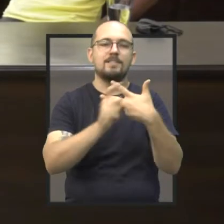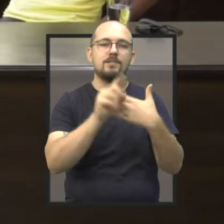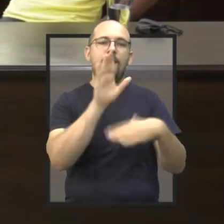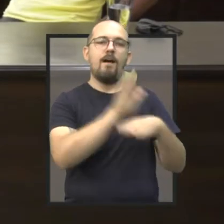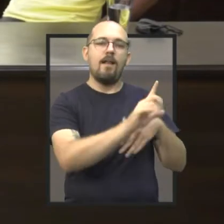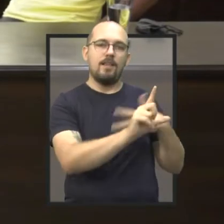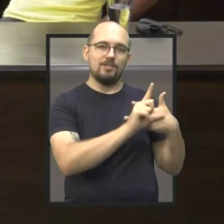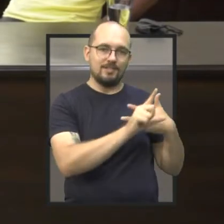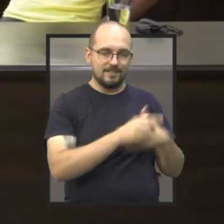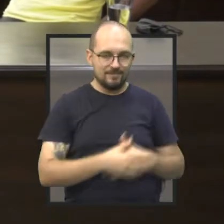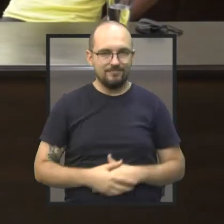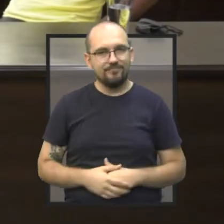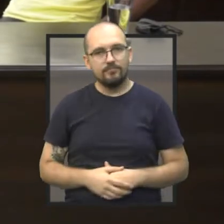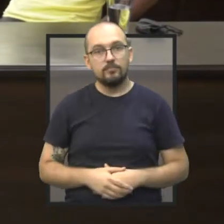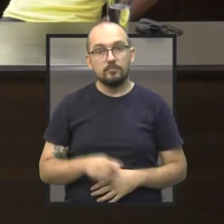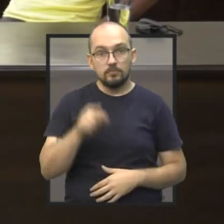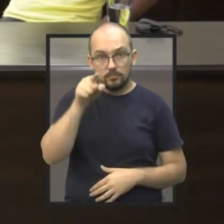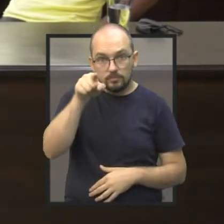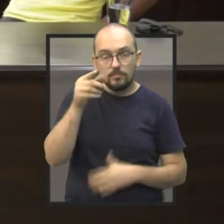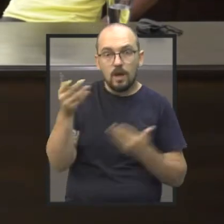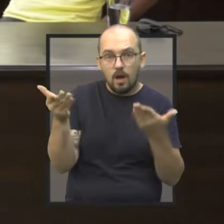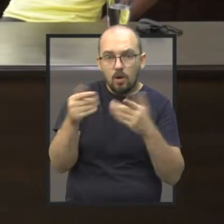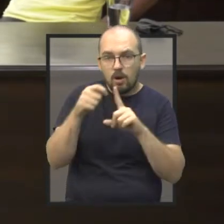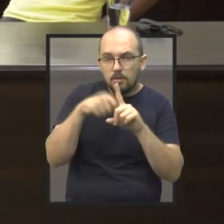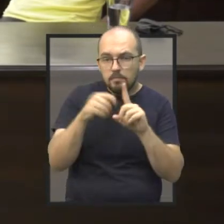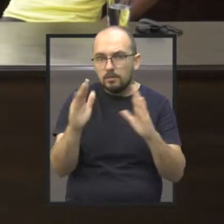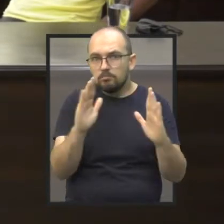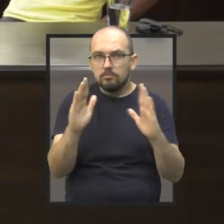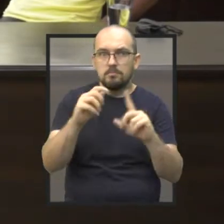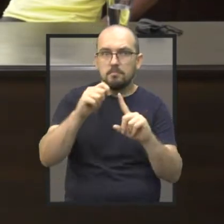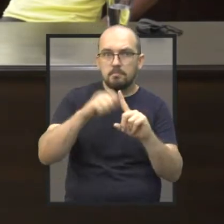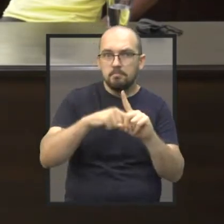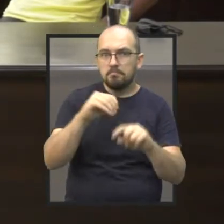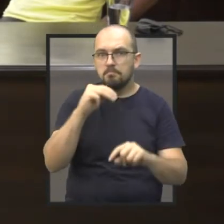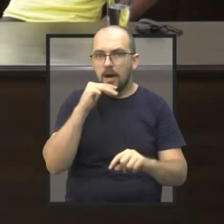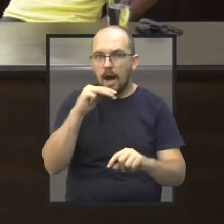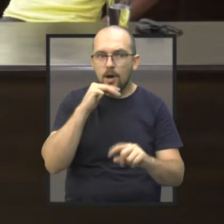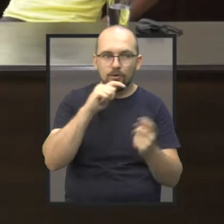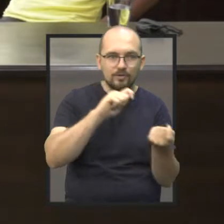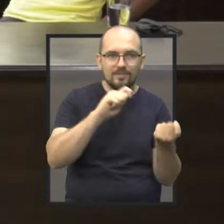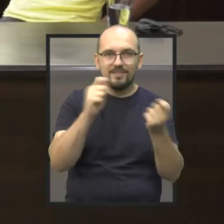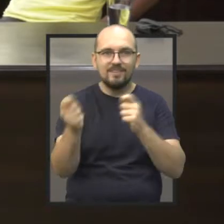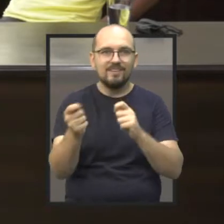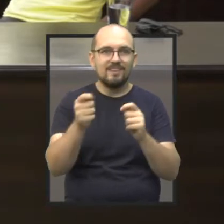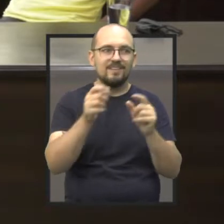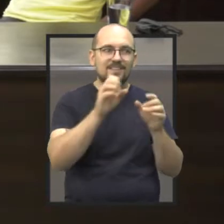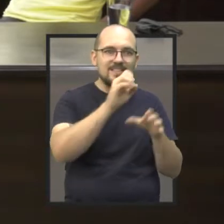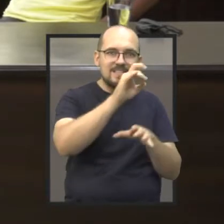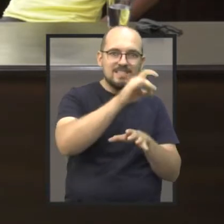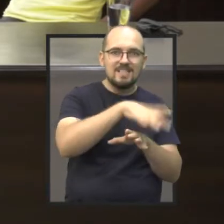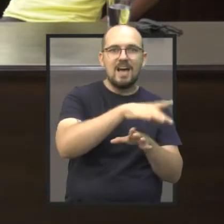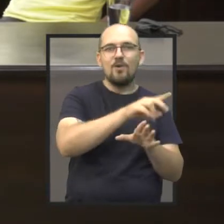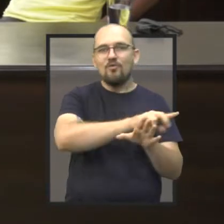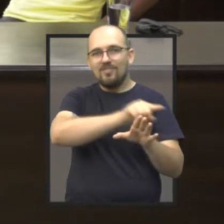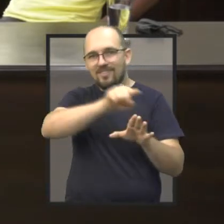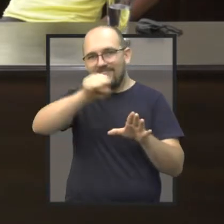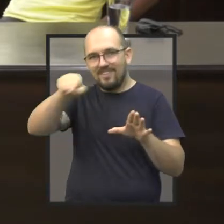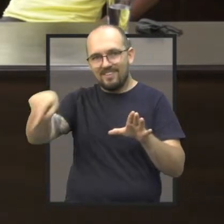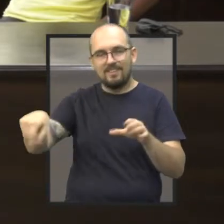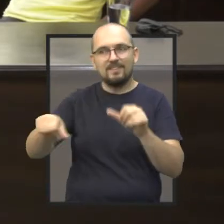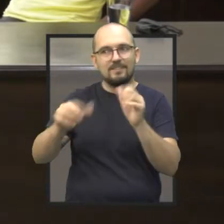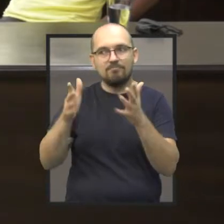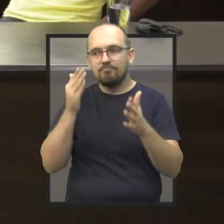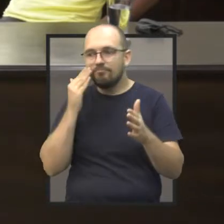nesse comecinho aí, meio do mês de março, está nessa fase de transição, né? Está se inteirando de todos os